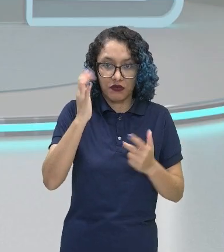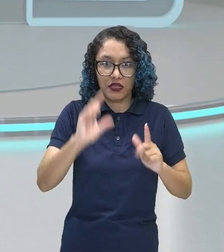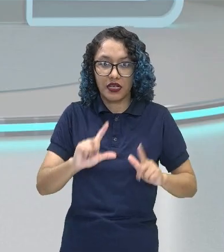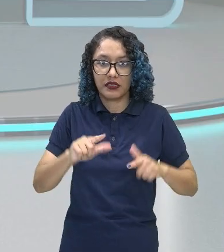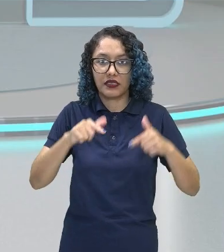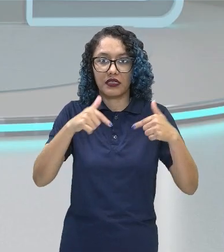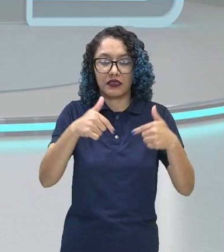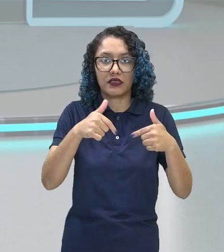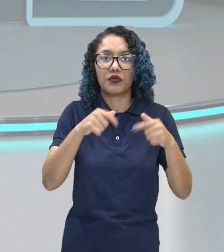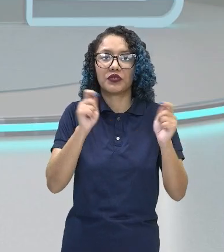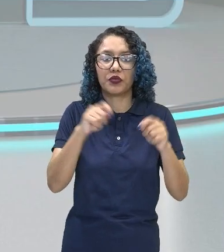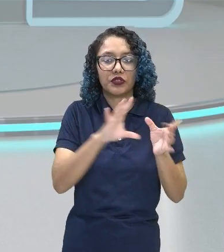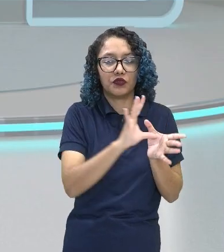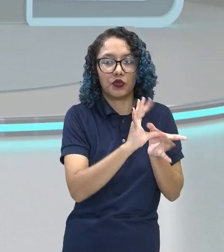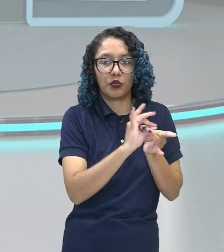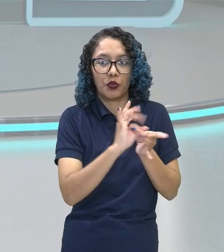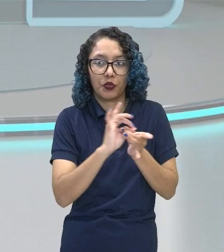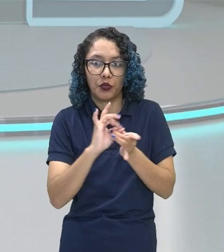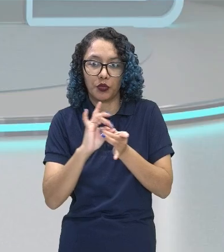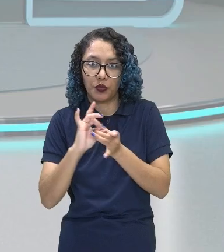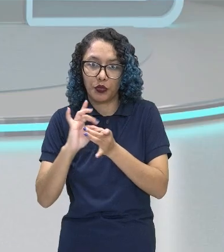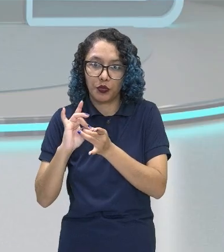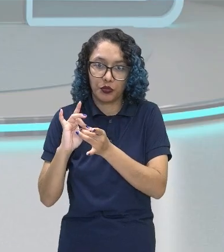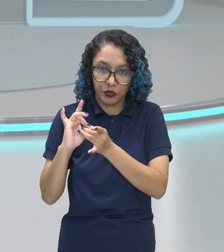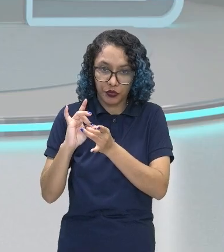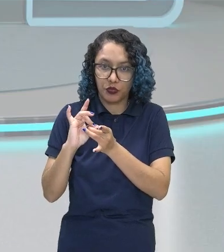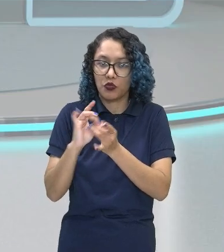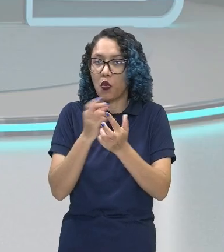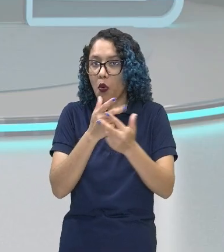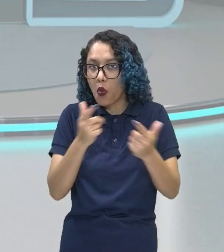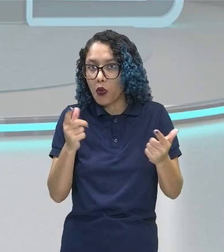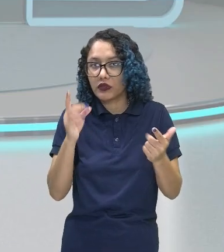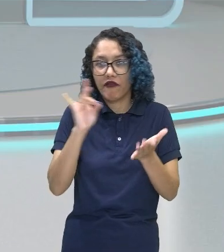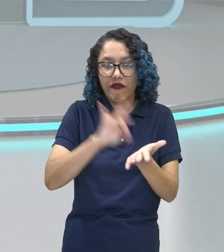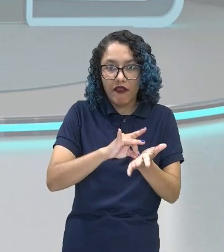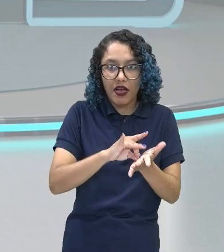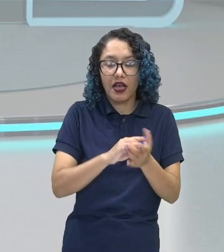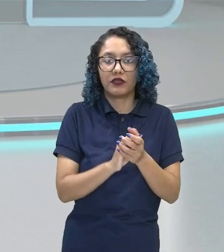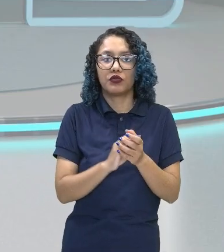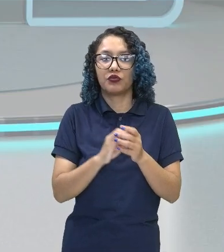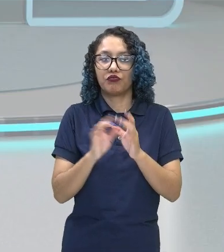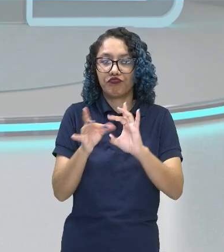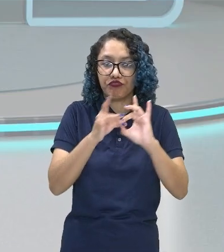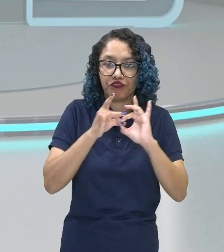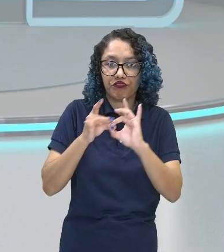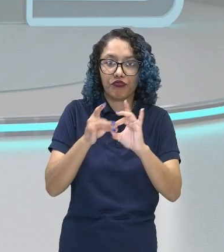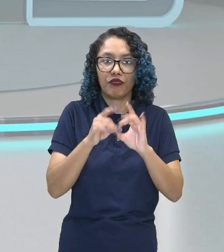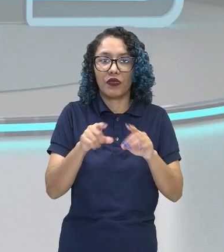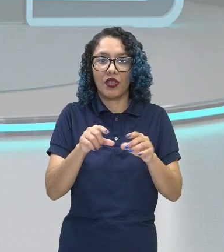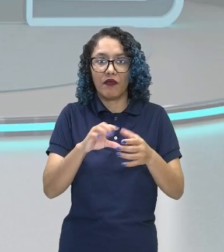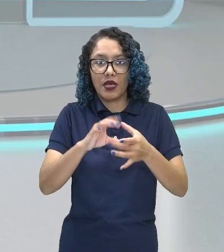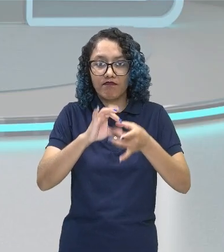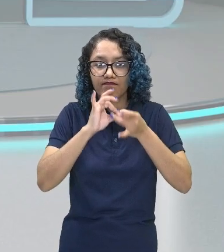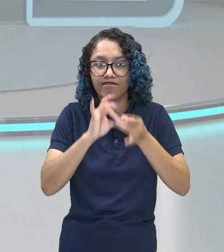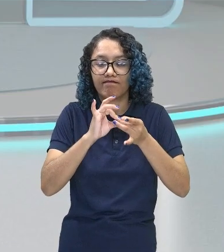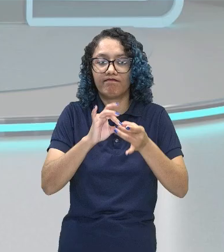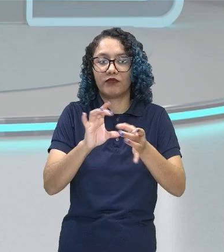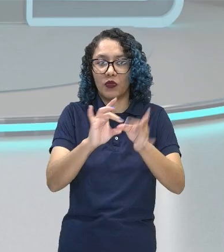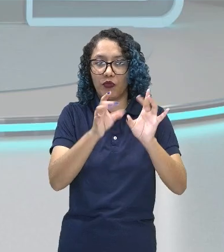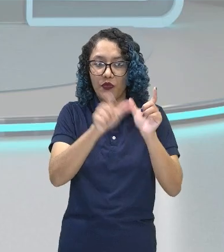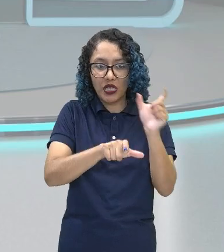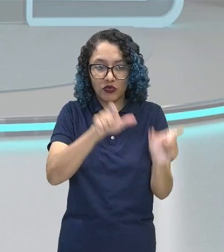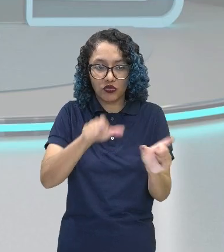entre coisas ou fatos, conexão. 4, vínculo, união entre